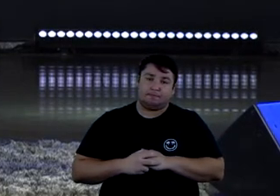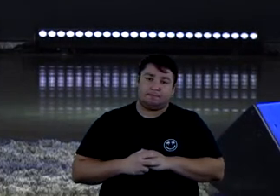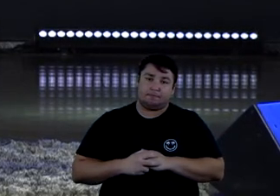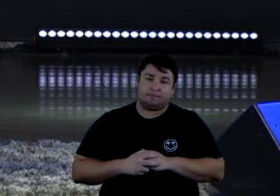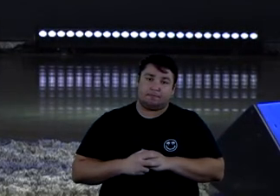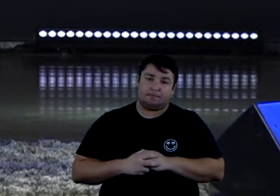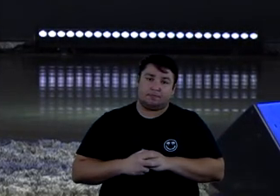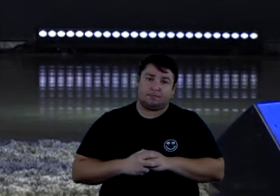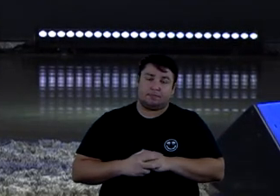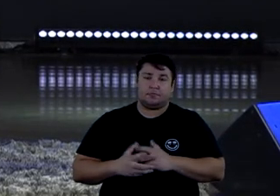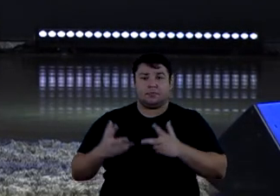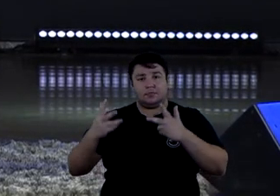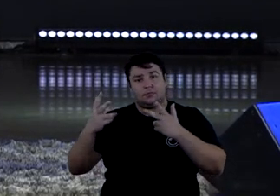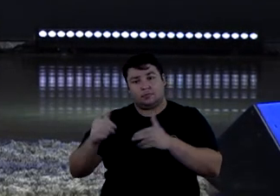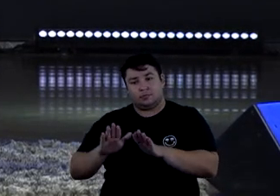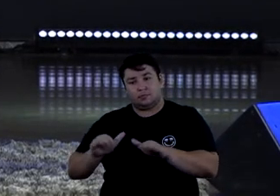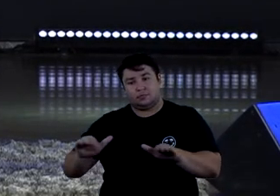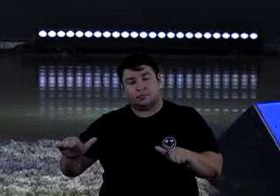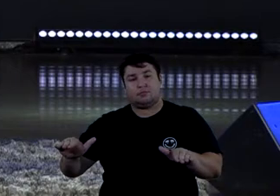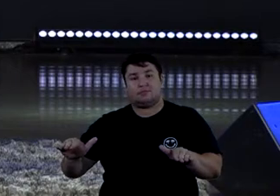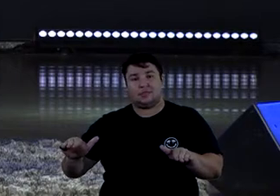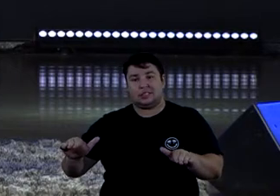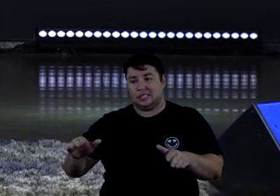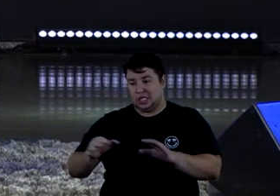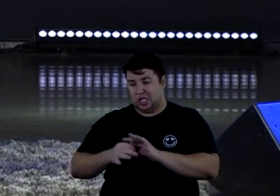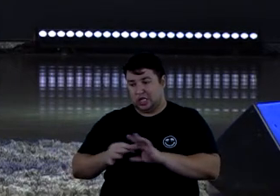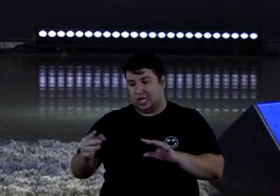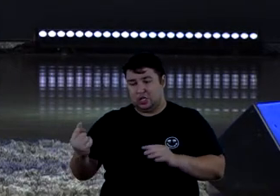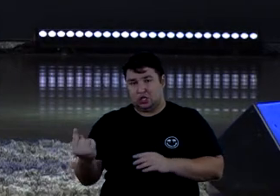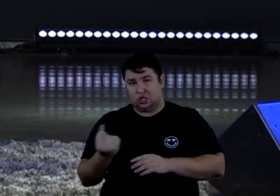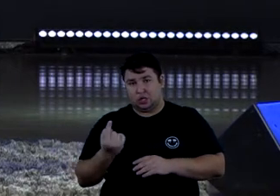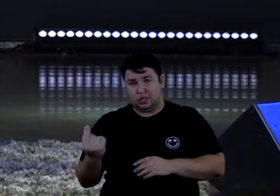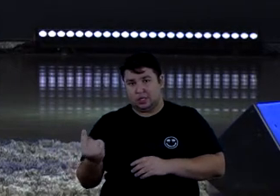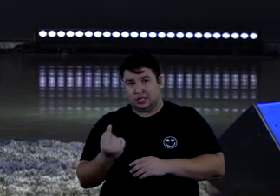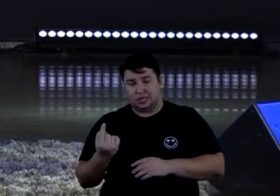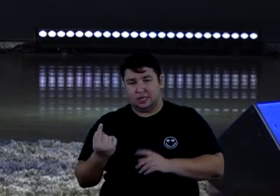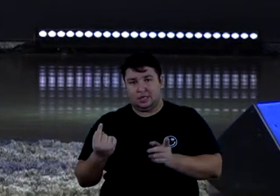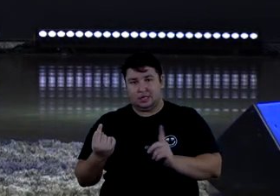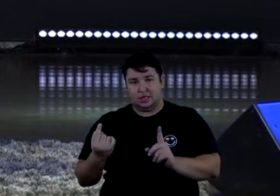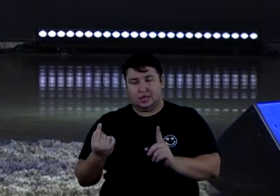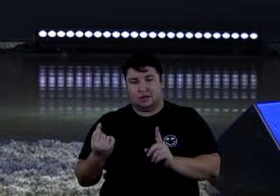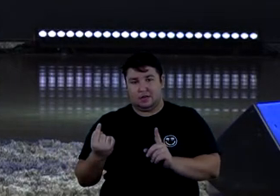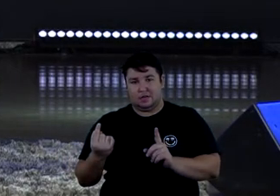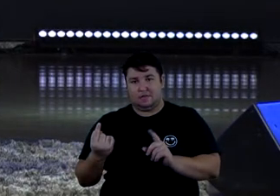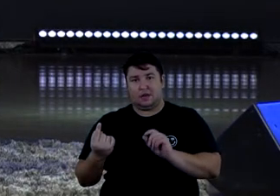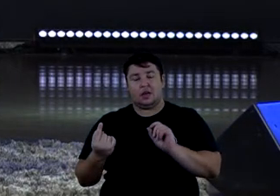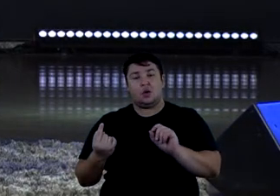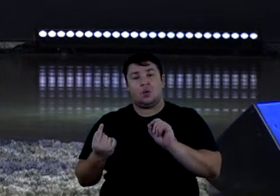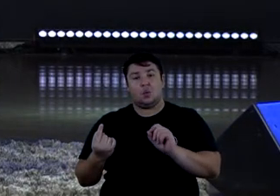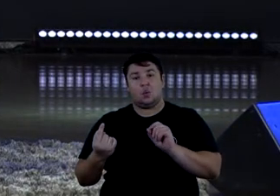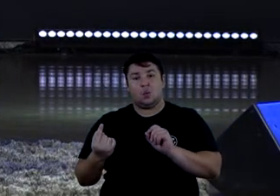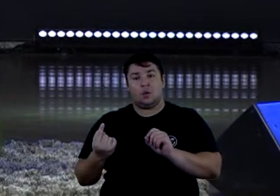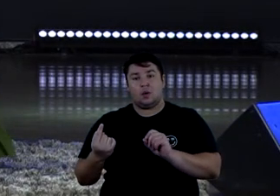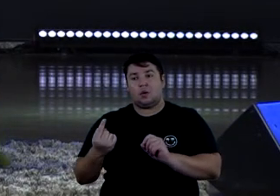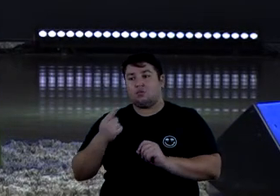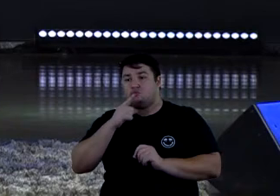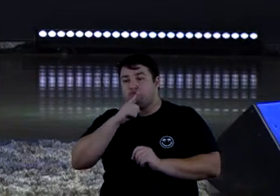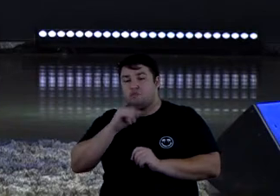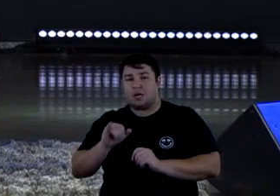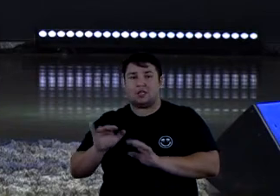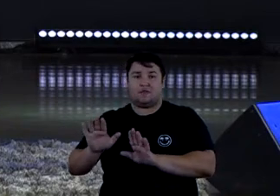É que nem criança pequena, você não pode deixar a criança sozinha no apartamento. Porque ela vai se comportar enquanto os pais estão ali. Se o pai e a mãe